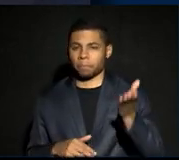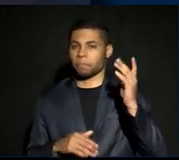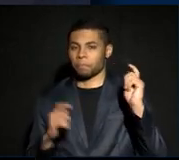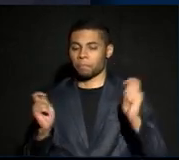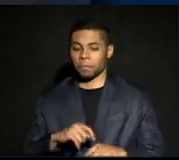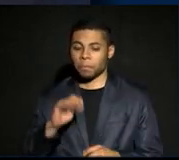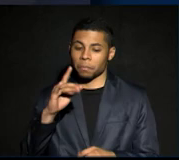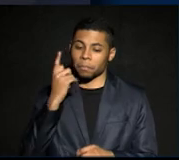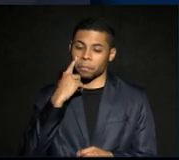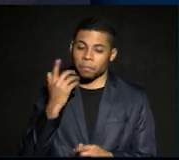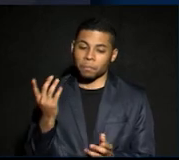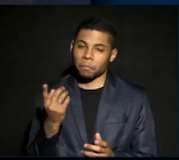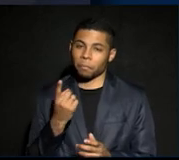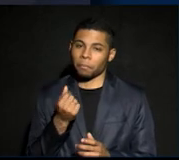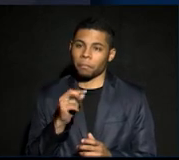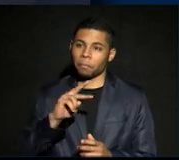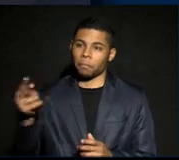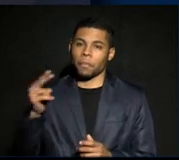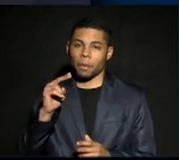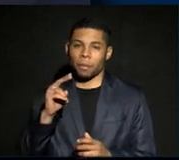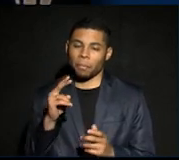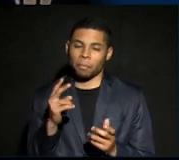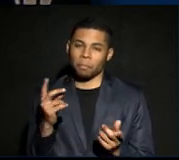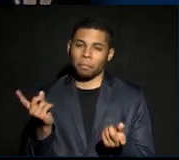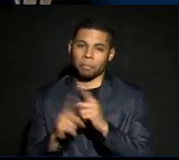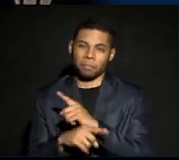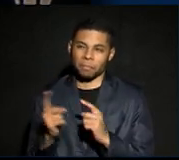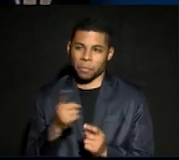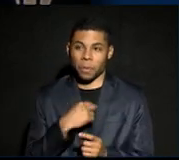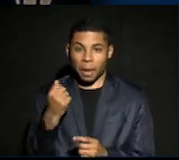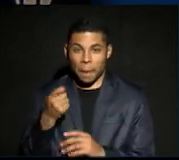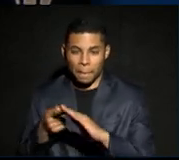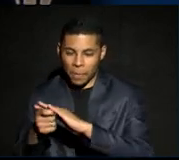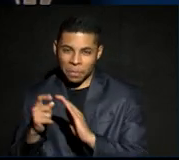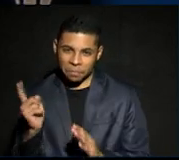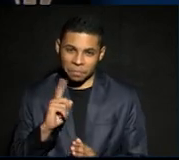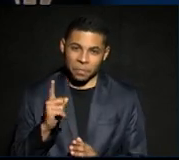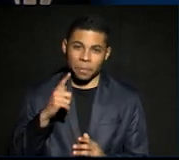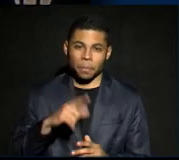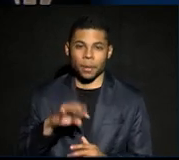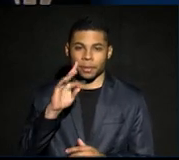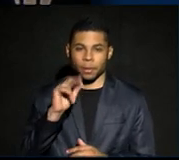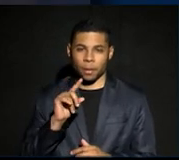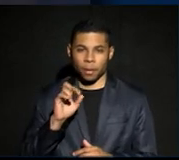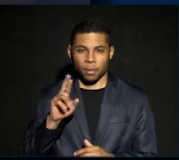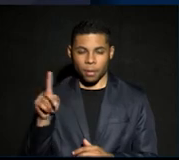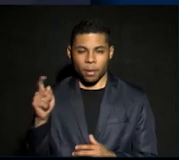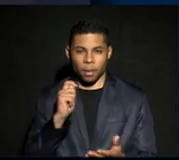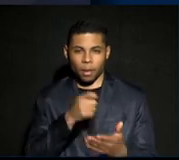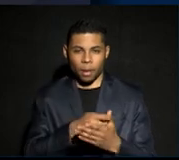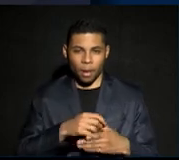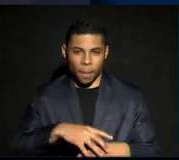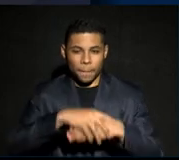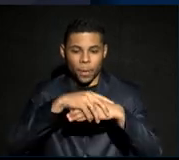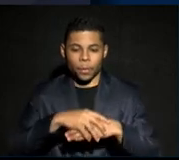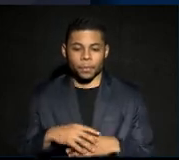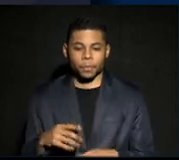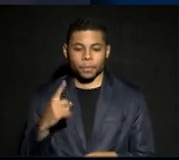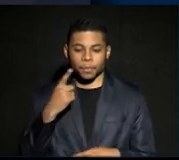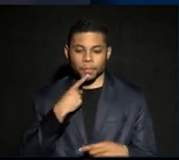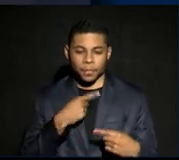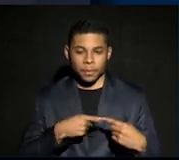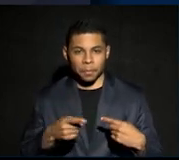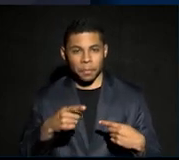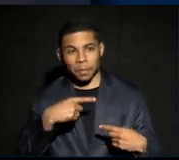Agora, apostar em valor de taxa de câmbio, eu aprendi que a gente não deve apostar, e mesmo o trader, ele faz uma aposta com uma